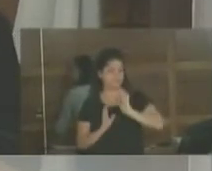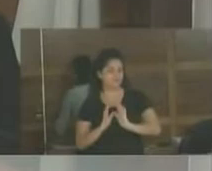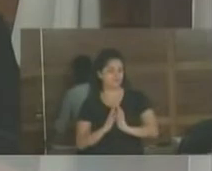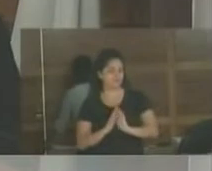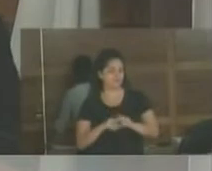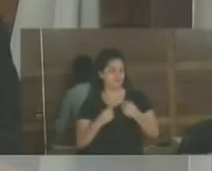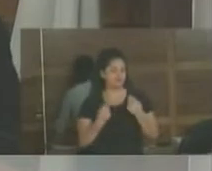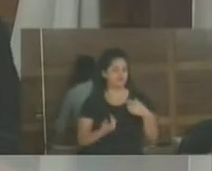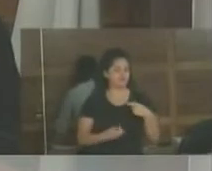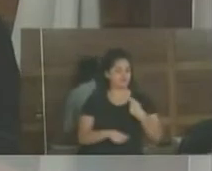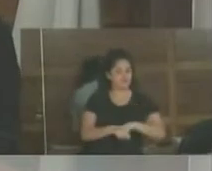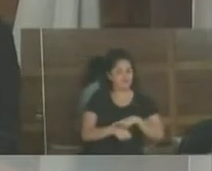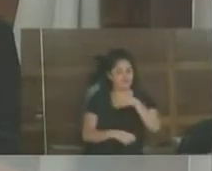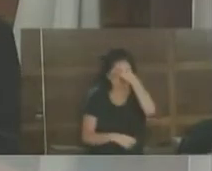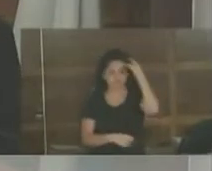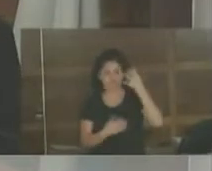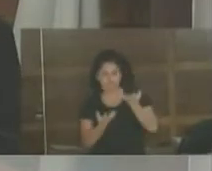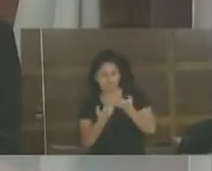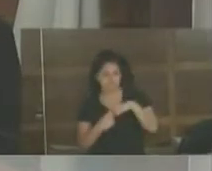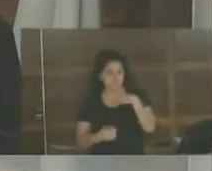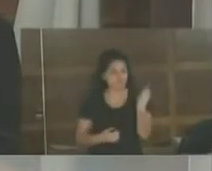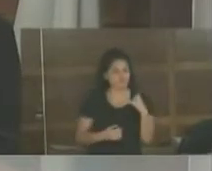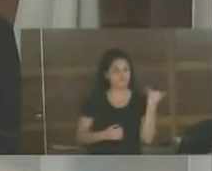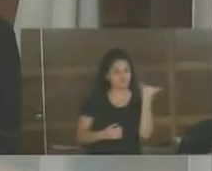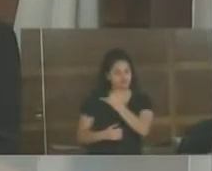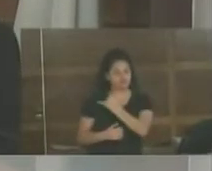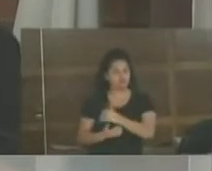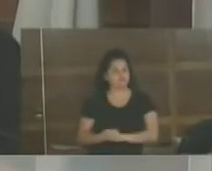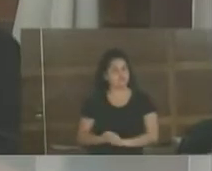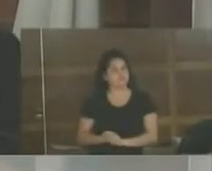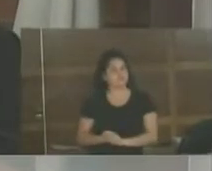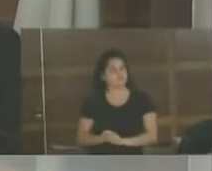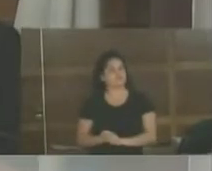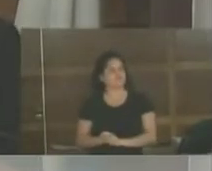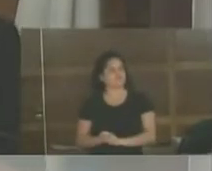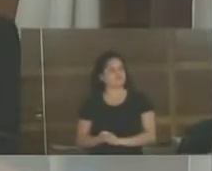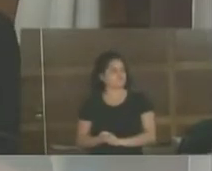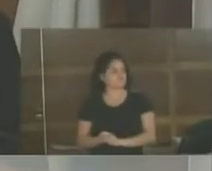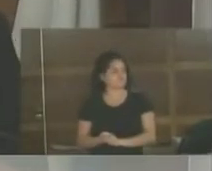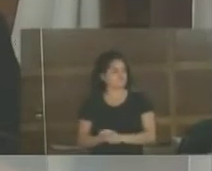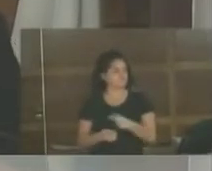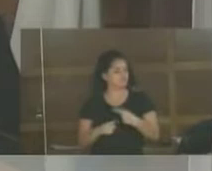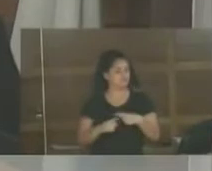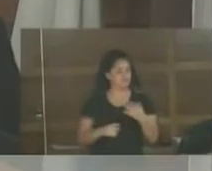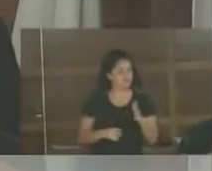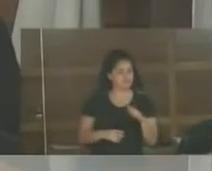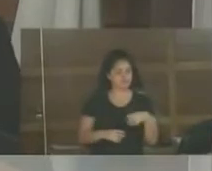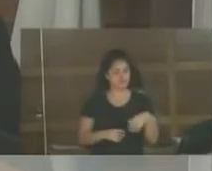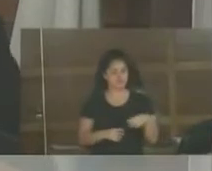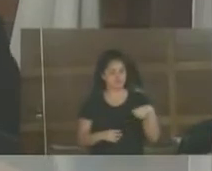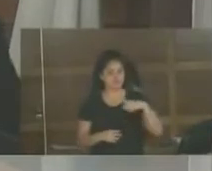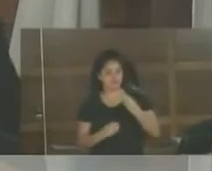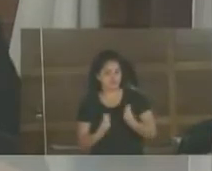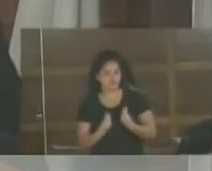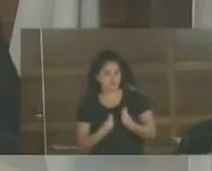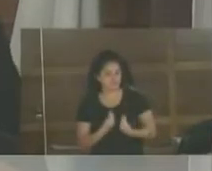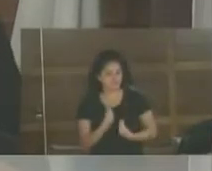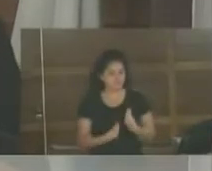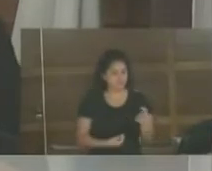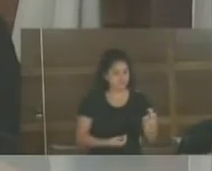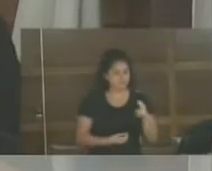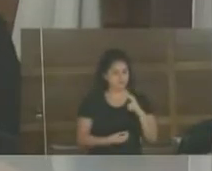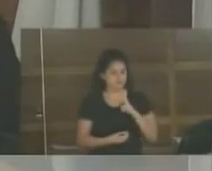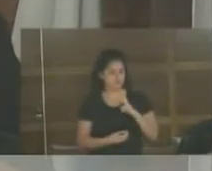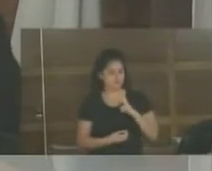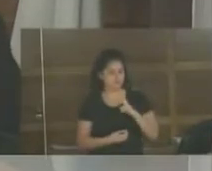é importante que a gente tente, se atente a isso, porque às vezes dá para se perceber esse tipo de situação e intervir, né, de